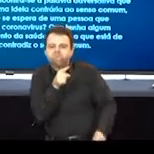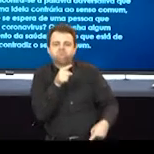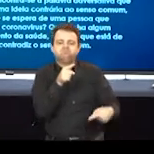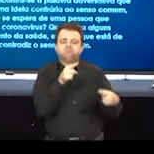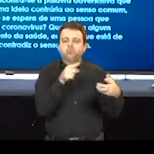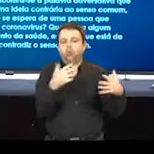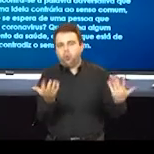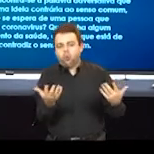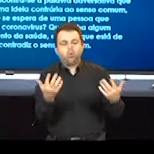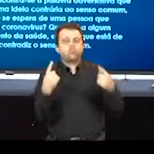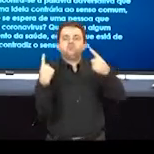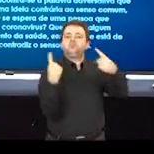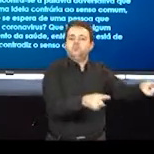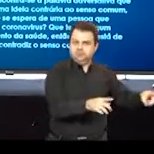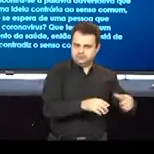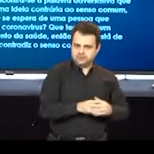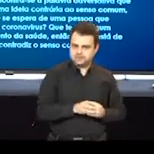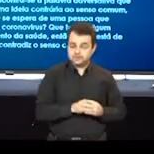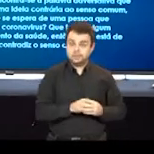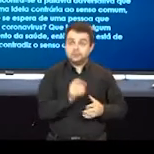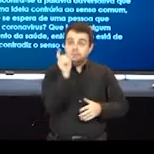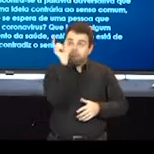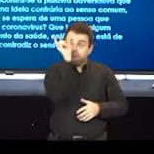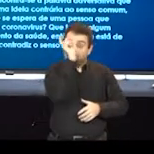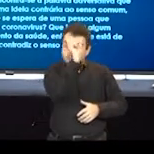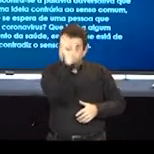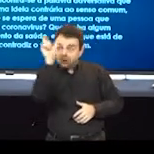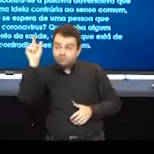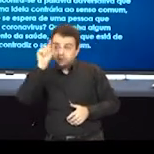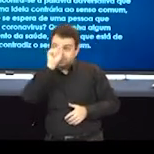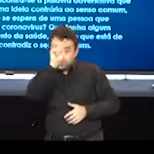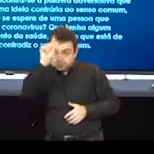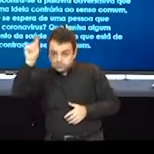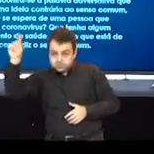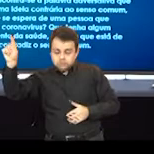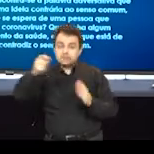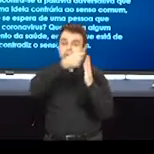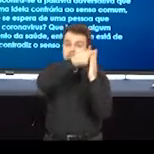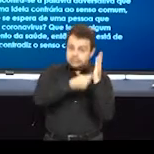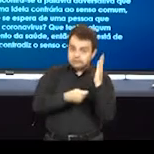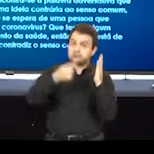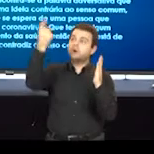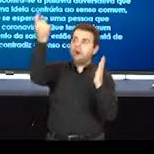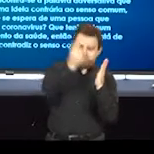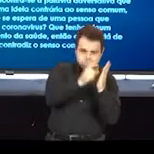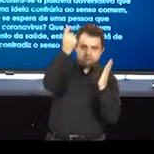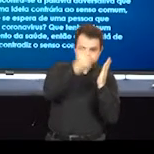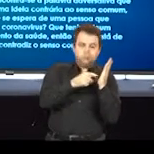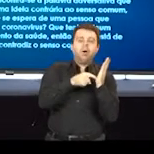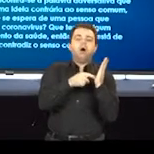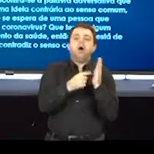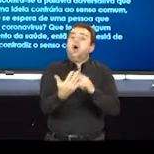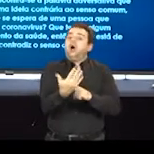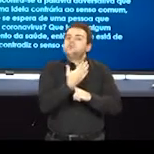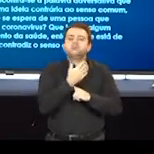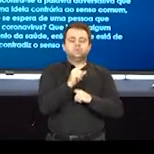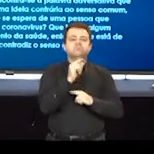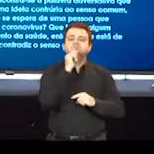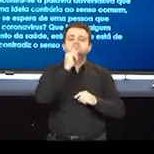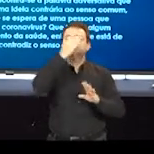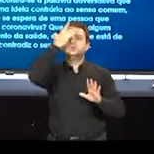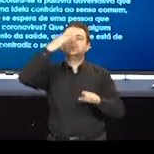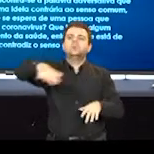as palavras e expressões adversativas a gente usa para introduzir uma ideia contrária do senso